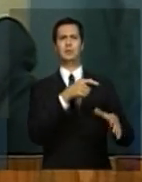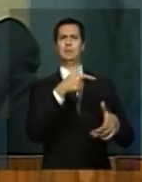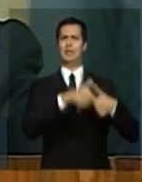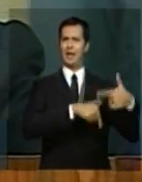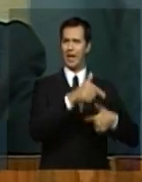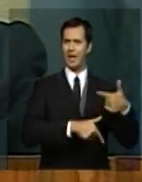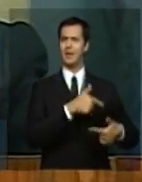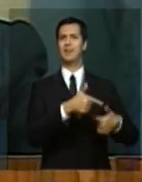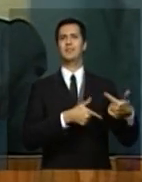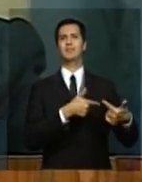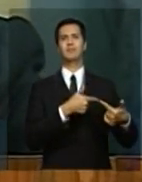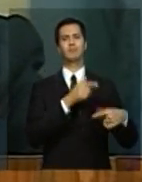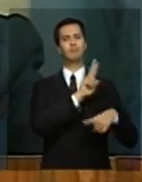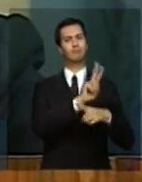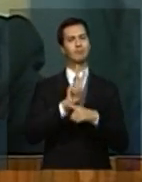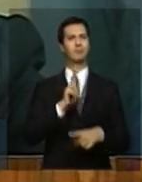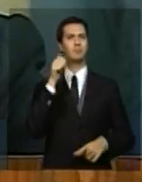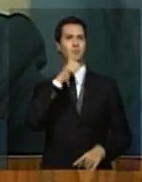causas